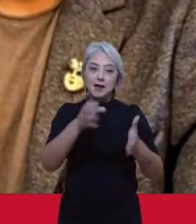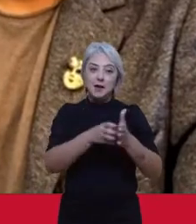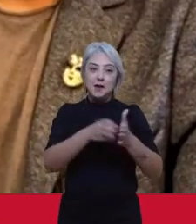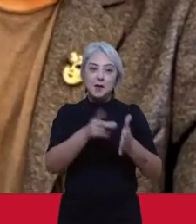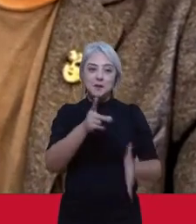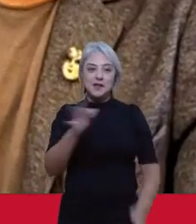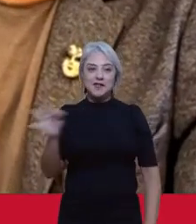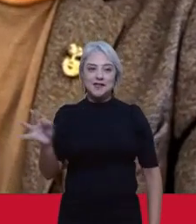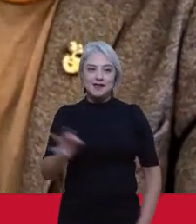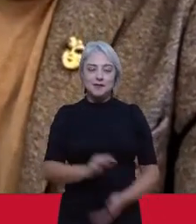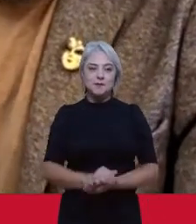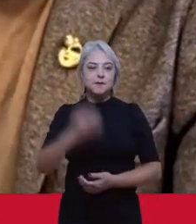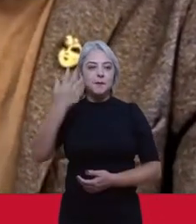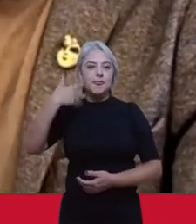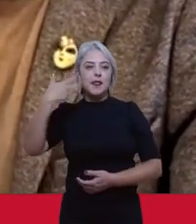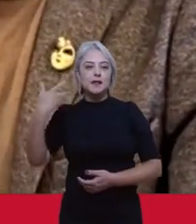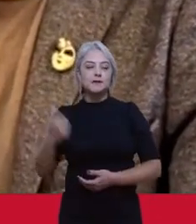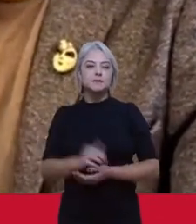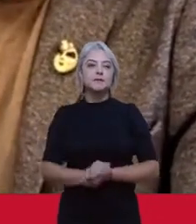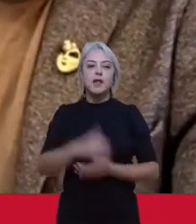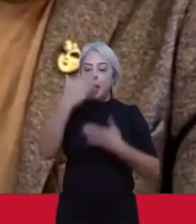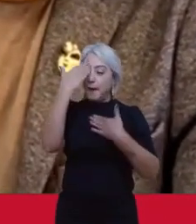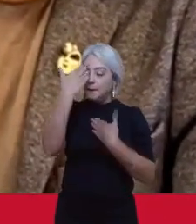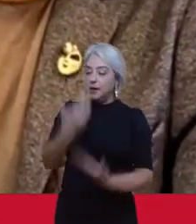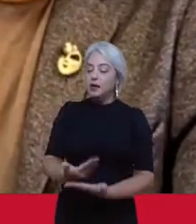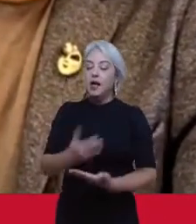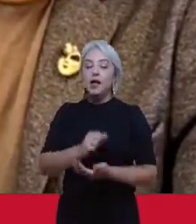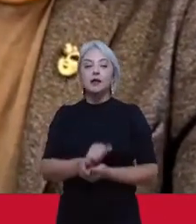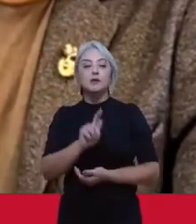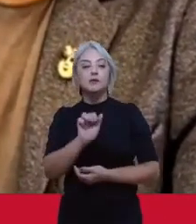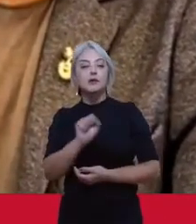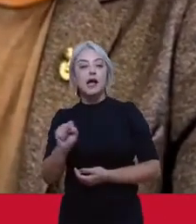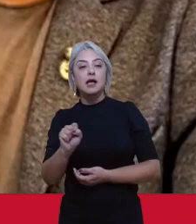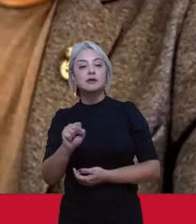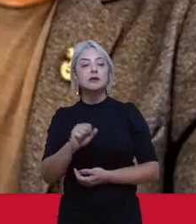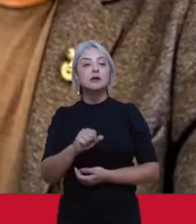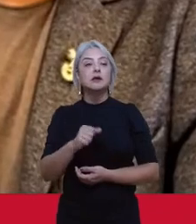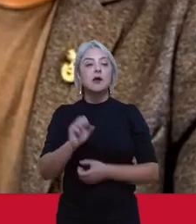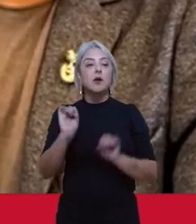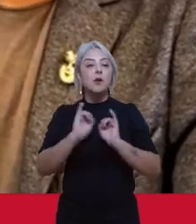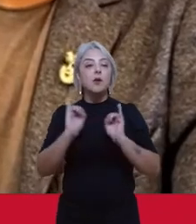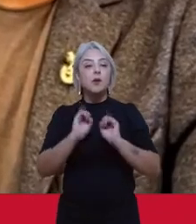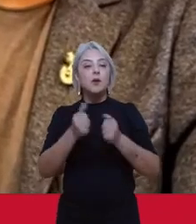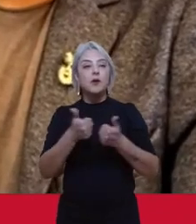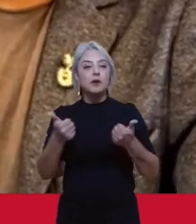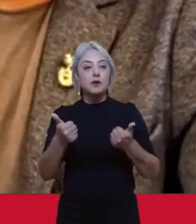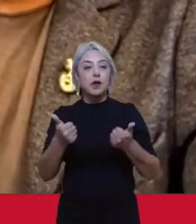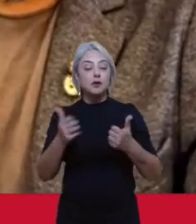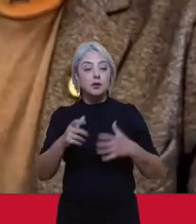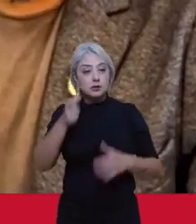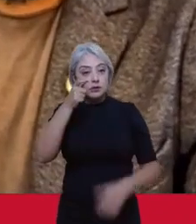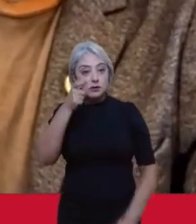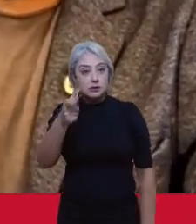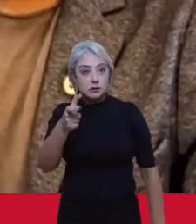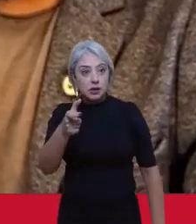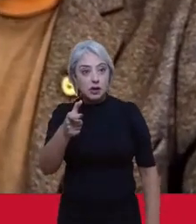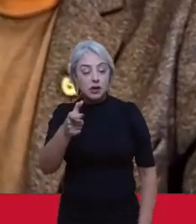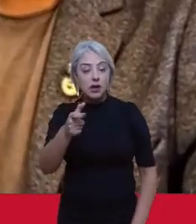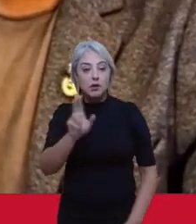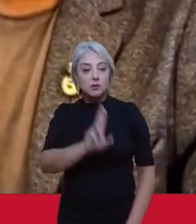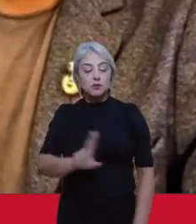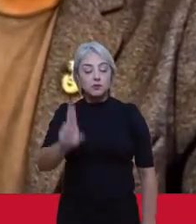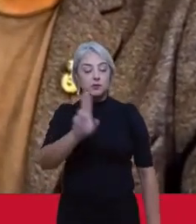PT? Jean. Obrigado, Bongás. Olá a todos os seguidores, seguidoras, usuários